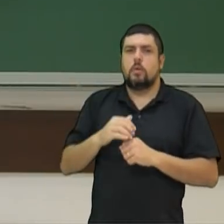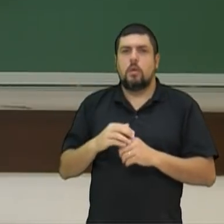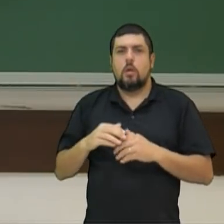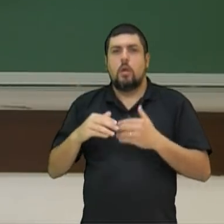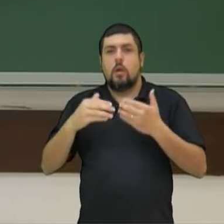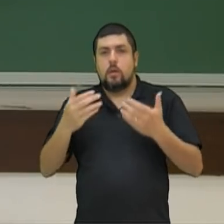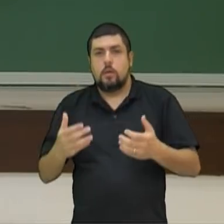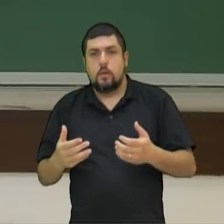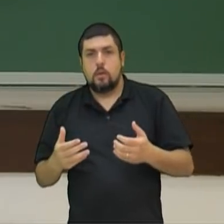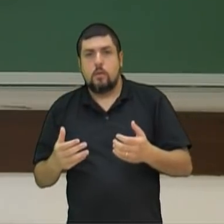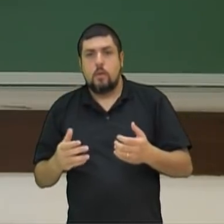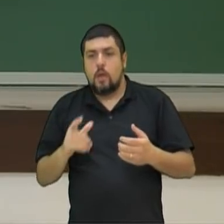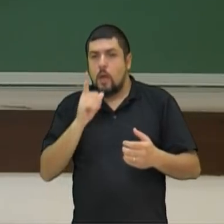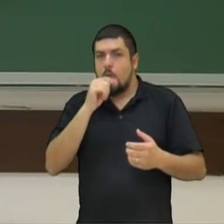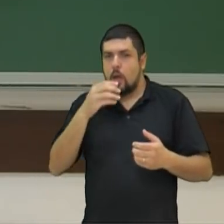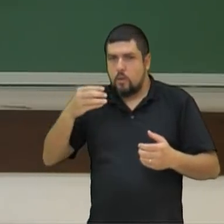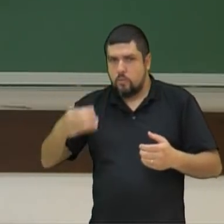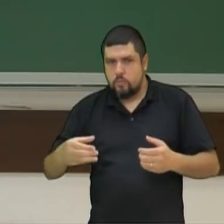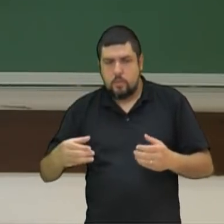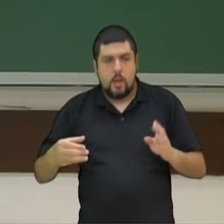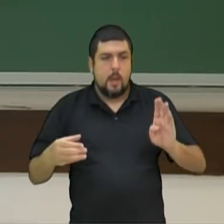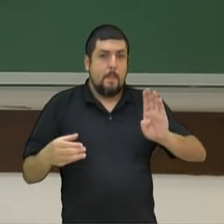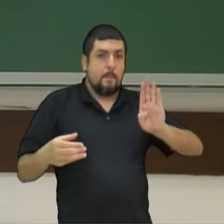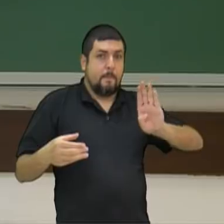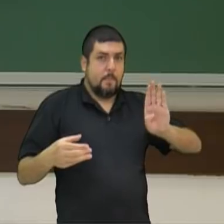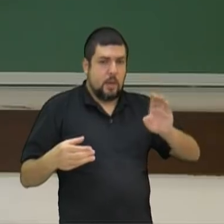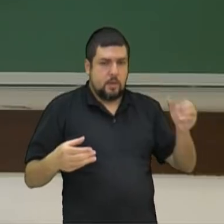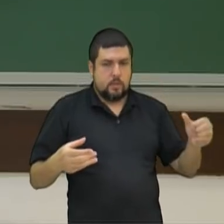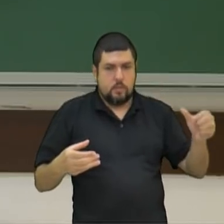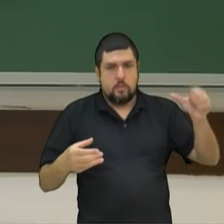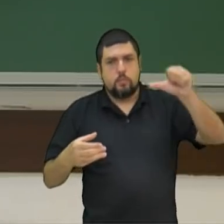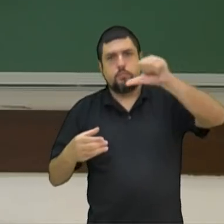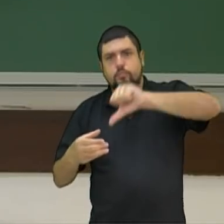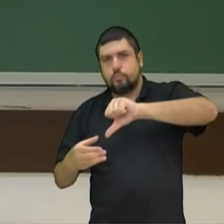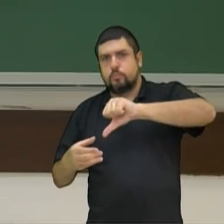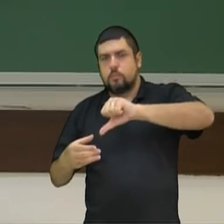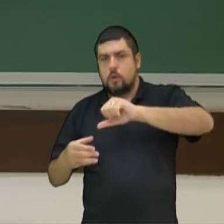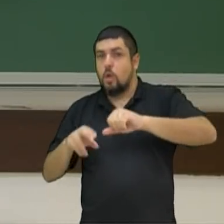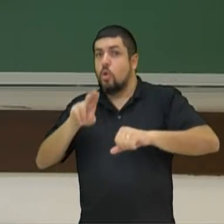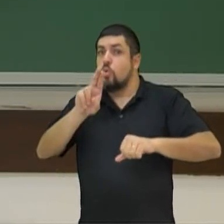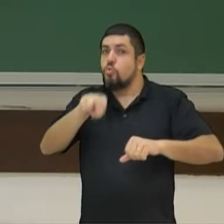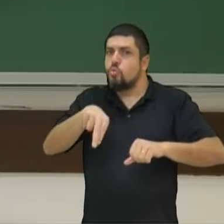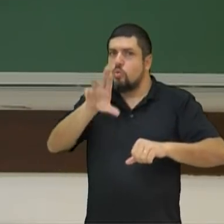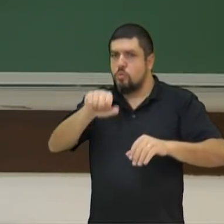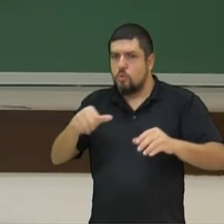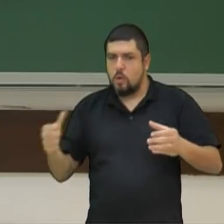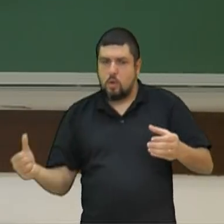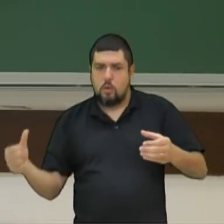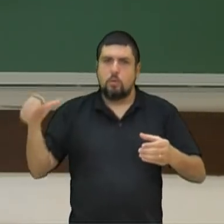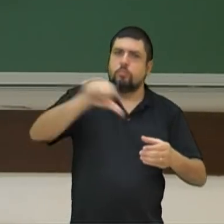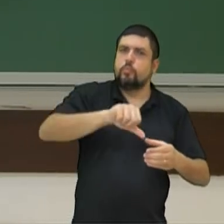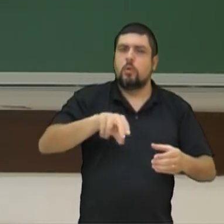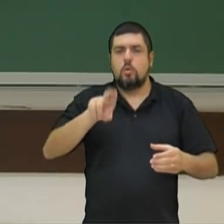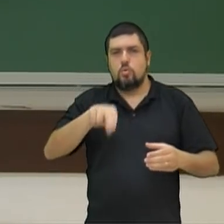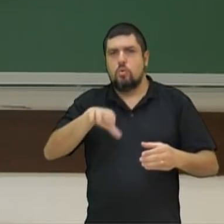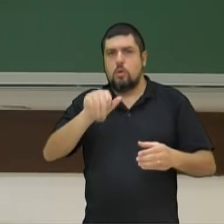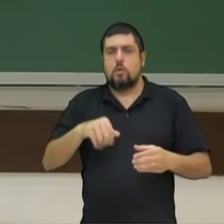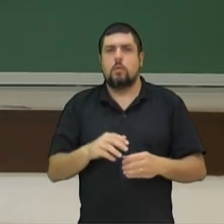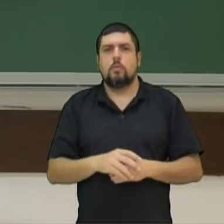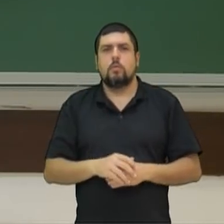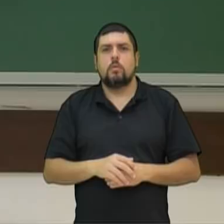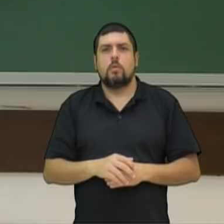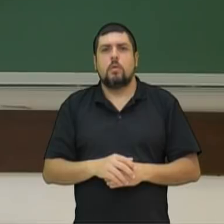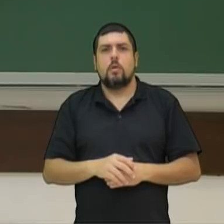a base na água. É mais ou menos como você pensar assim. Você joga a água no suco em pó ou o suco em pó na